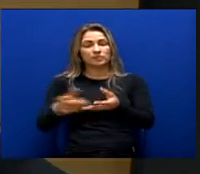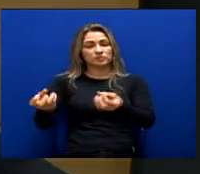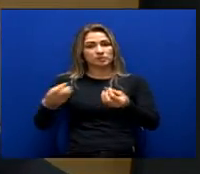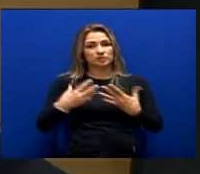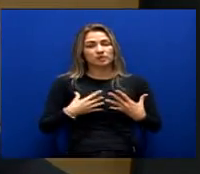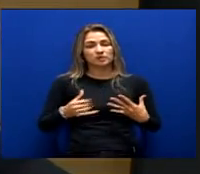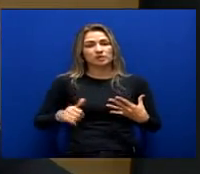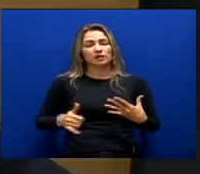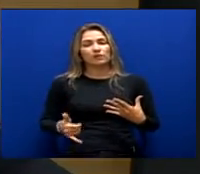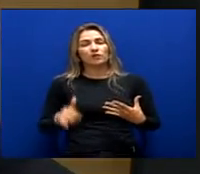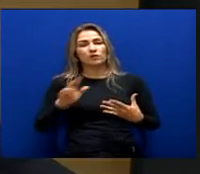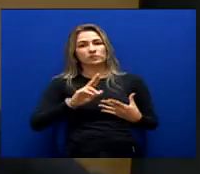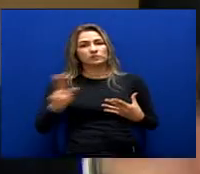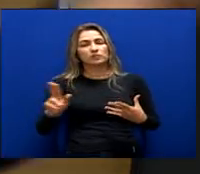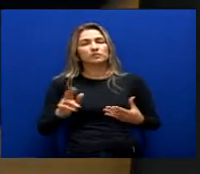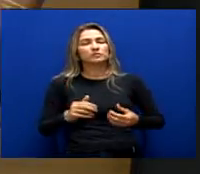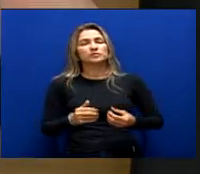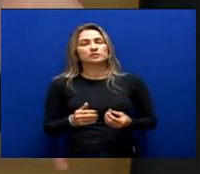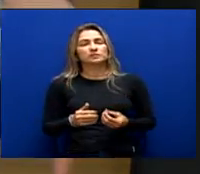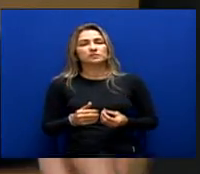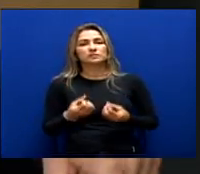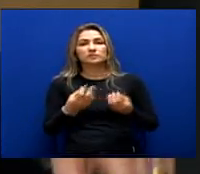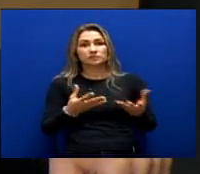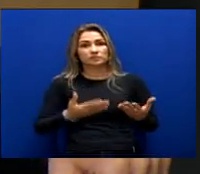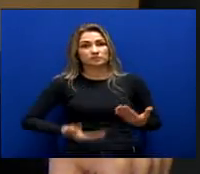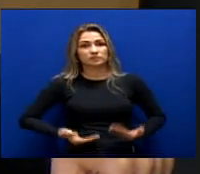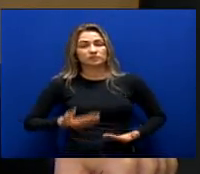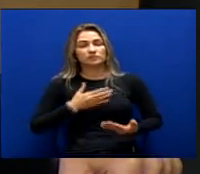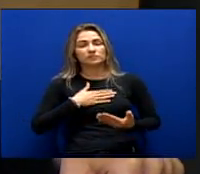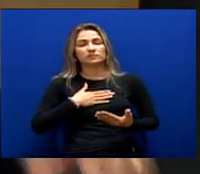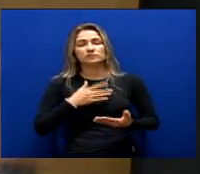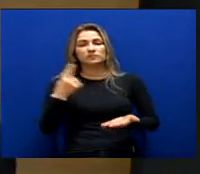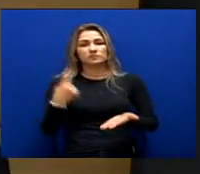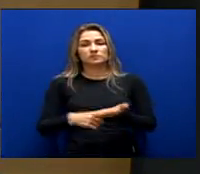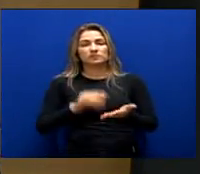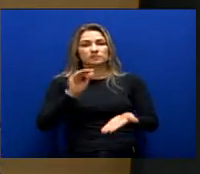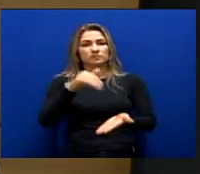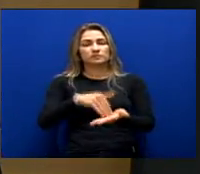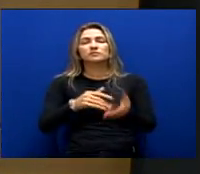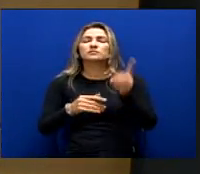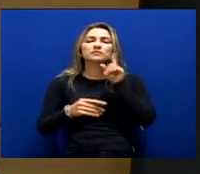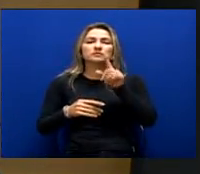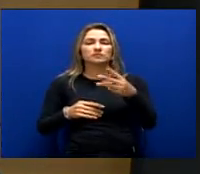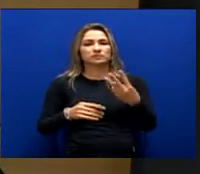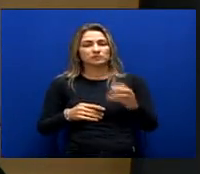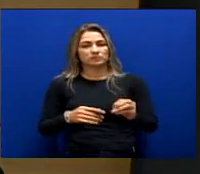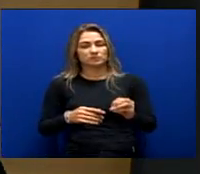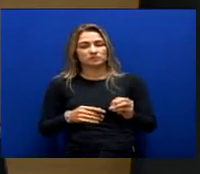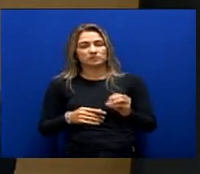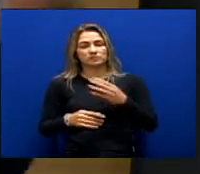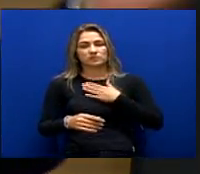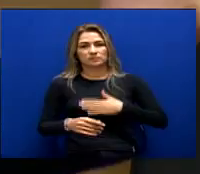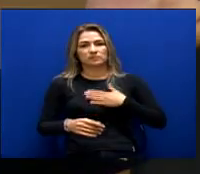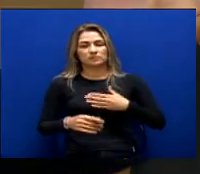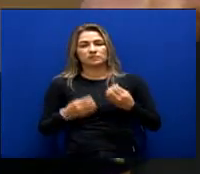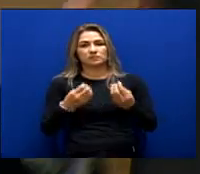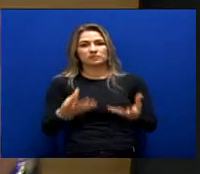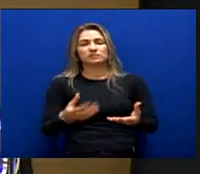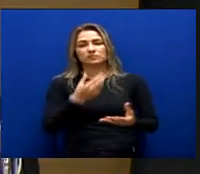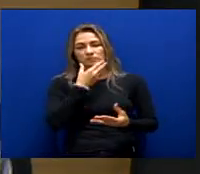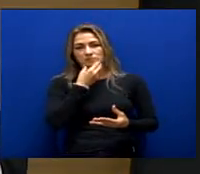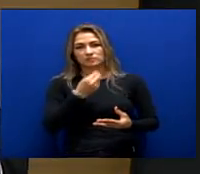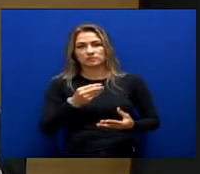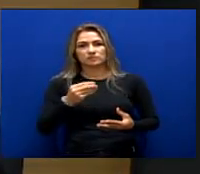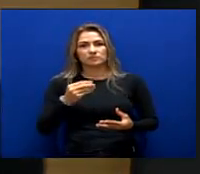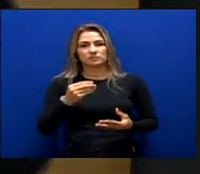contato telefônico porque até onde vamos combinar até o dia 30 desse mês aqui que dell entrego ao doutor roberto ou a fernanda